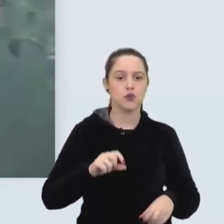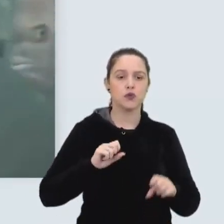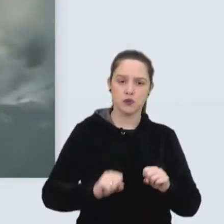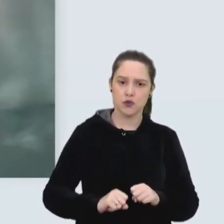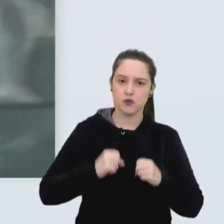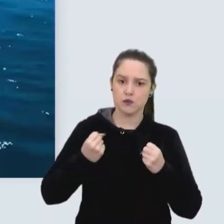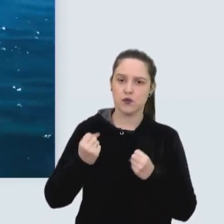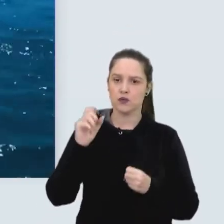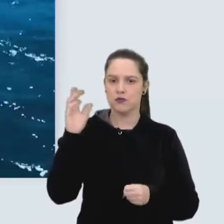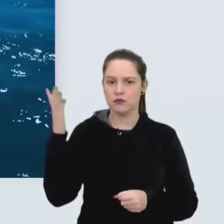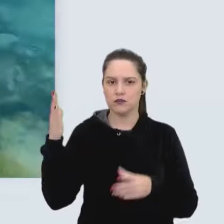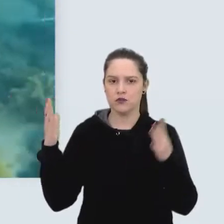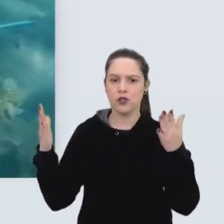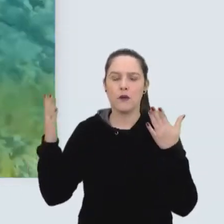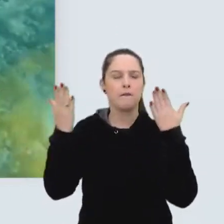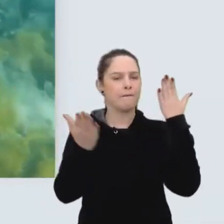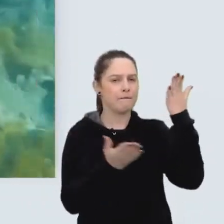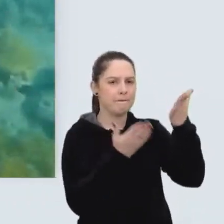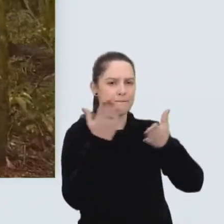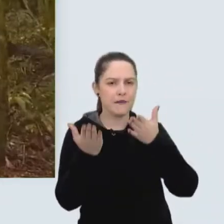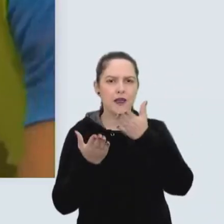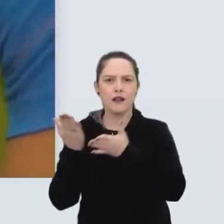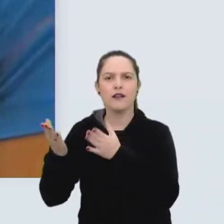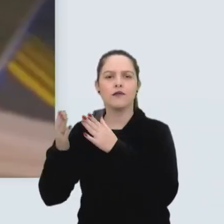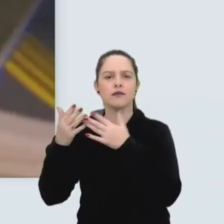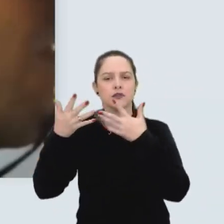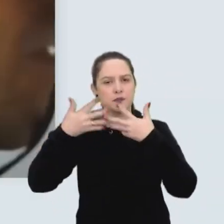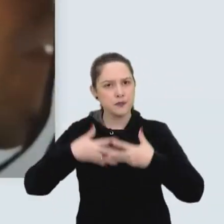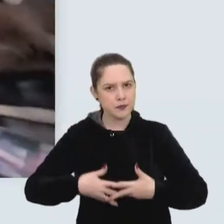grande para manter as áreas protegidas funcionando.